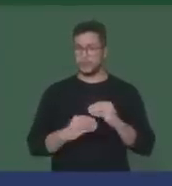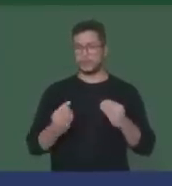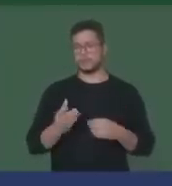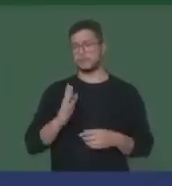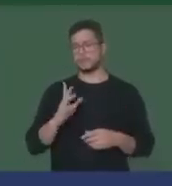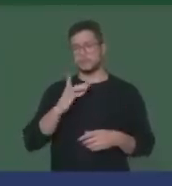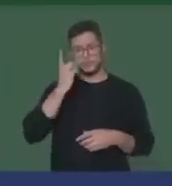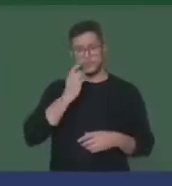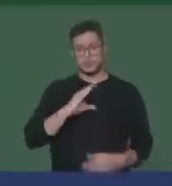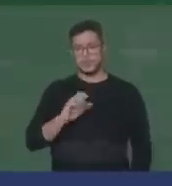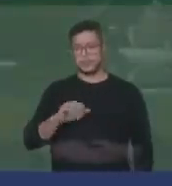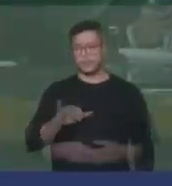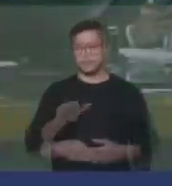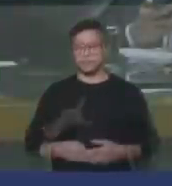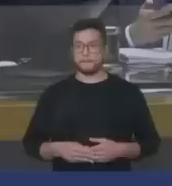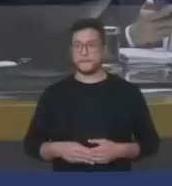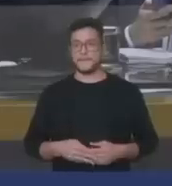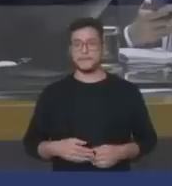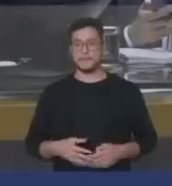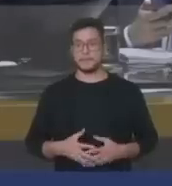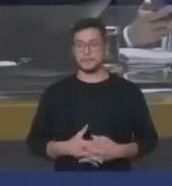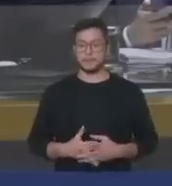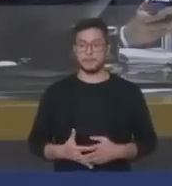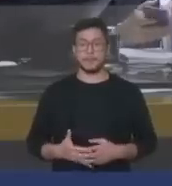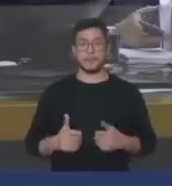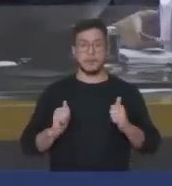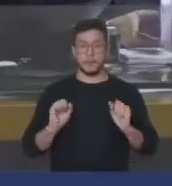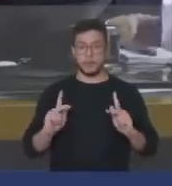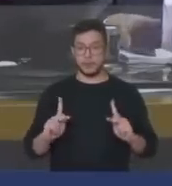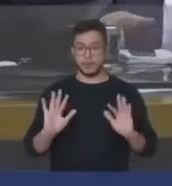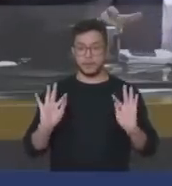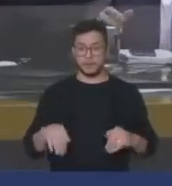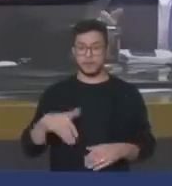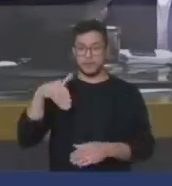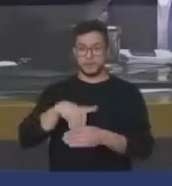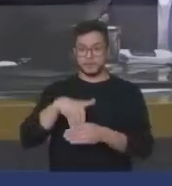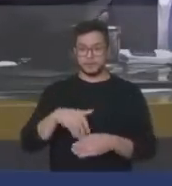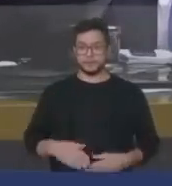pelo deputado Cajado, mas insuficiente. Todos já votaram? Está encerrada a votação.